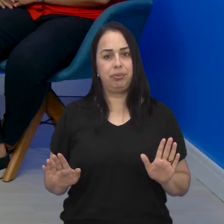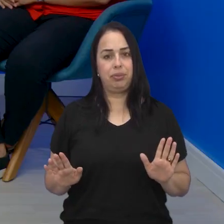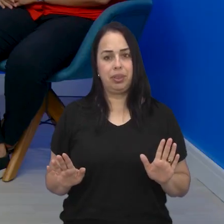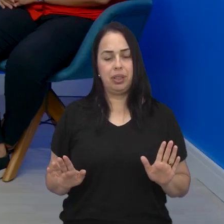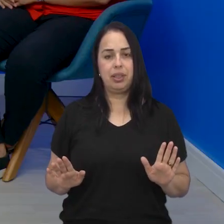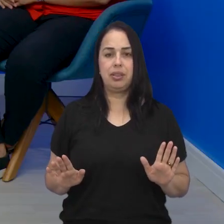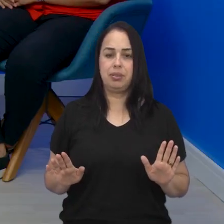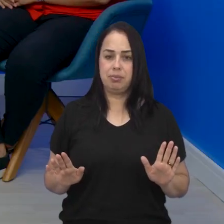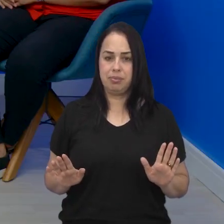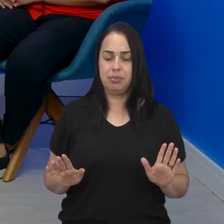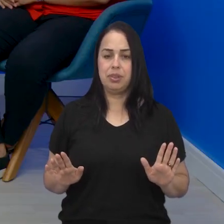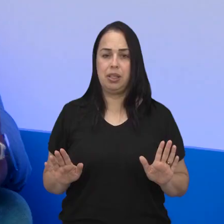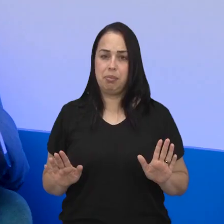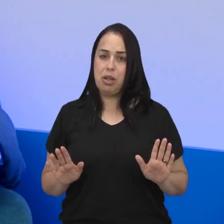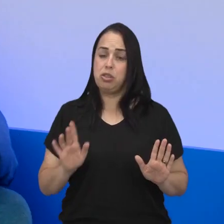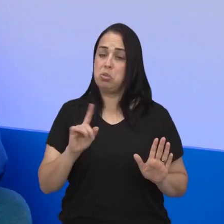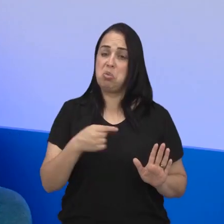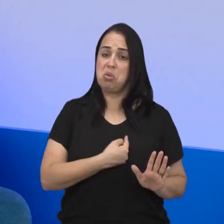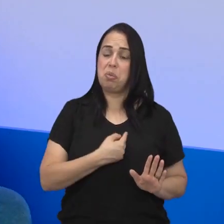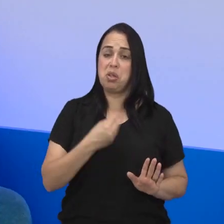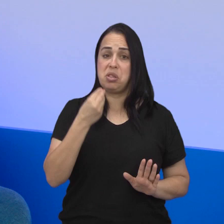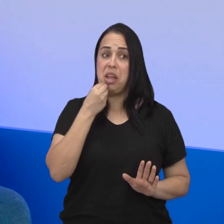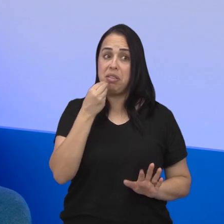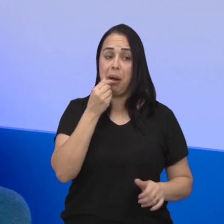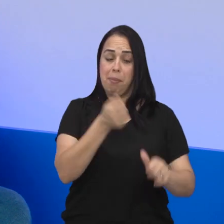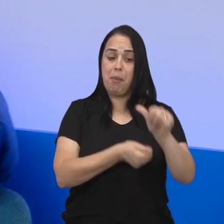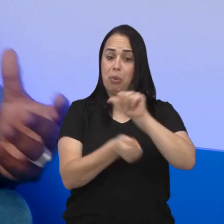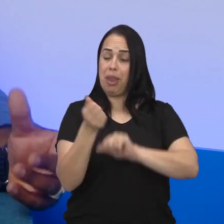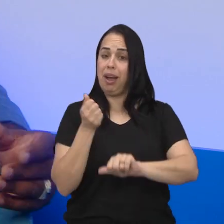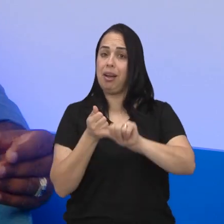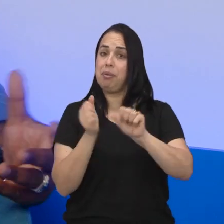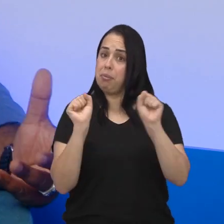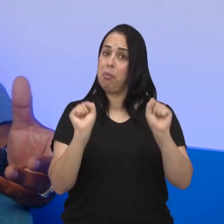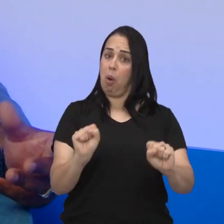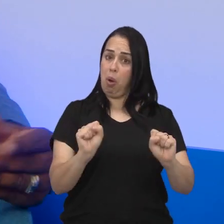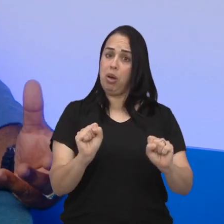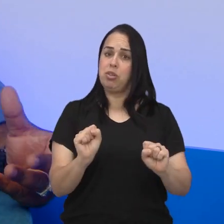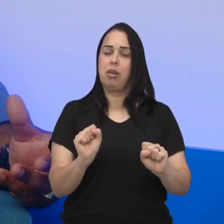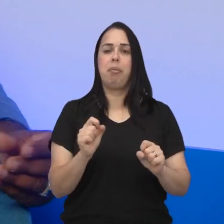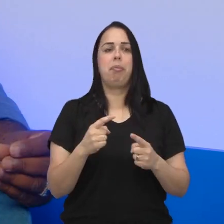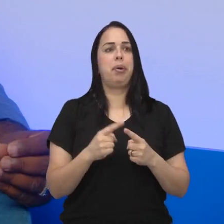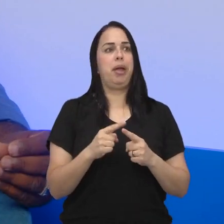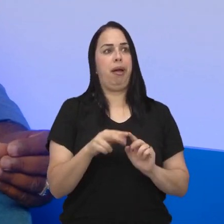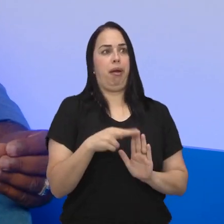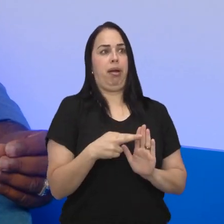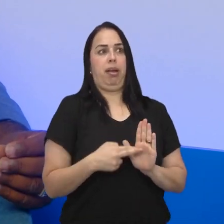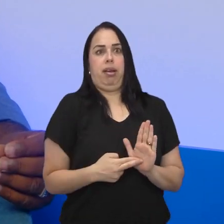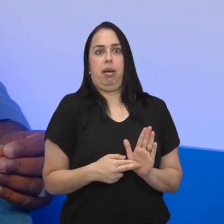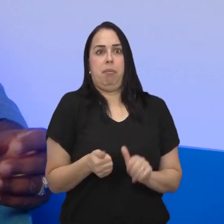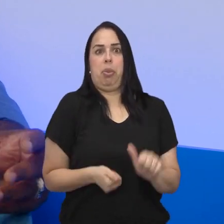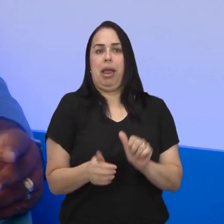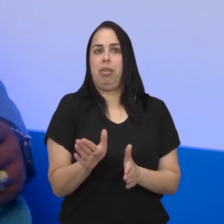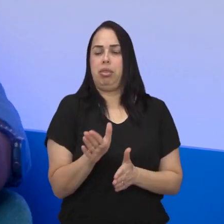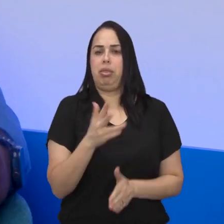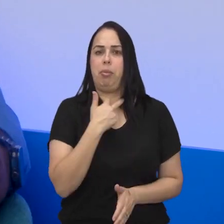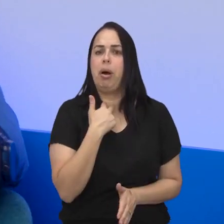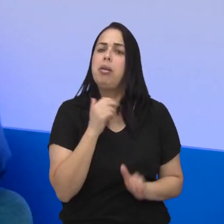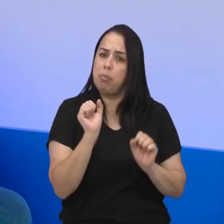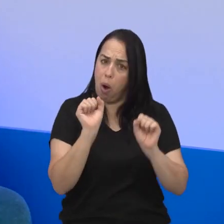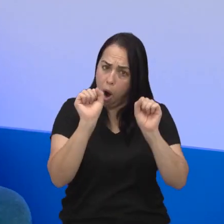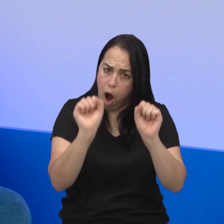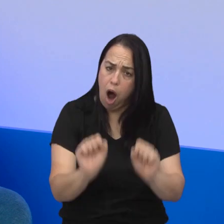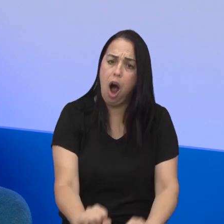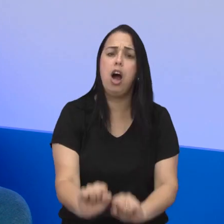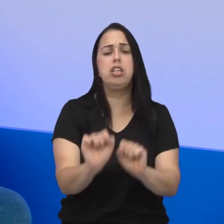Mas nada que assim a gente não possa tentar, porque isso aí não é engessado, não é um processo engessado, né? Nós vamos fazer